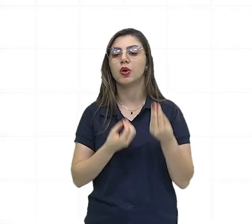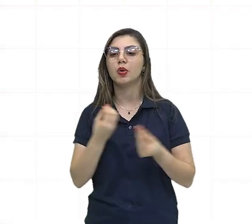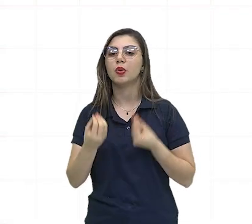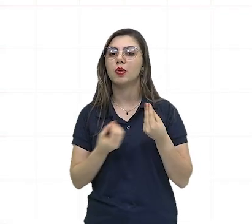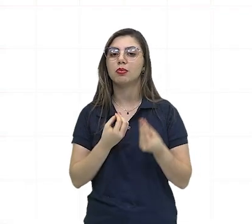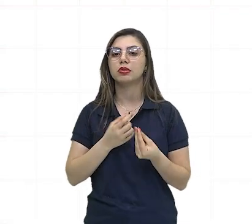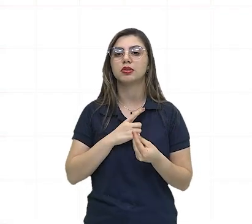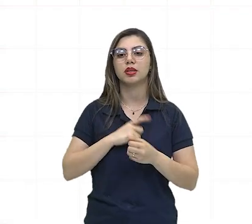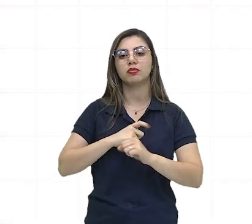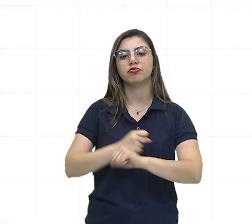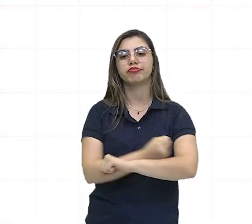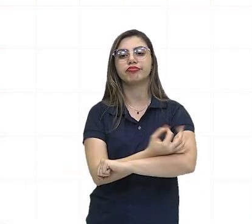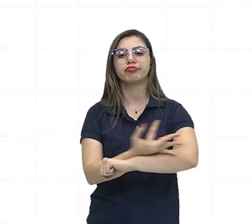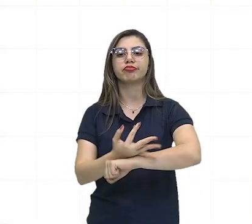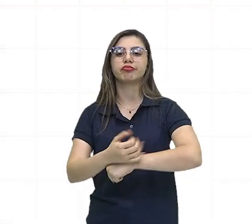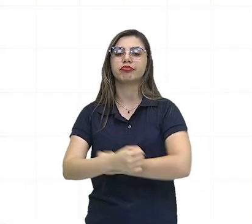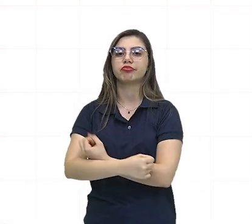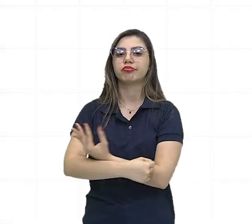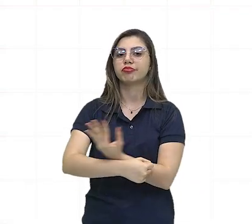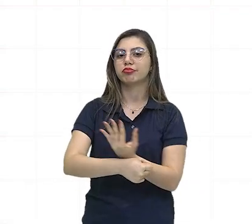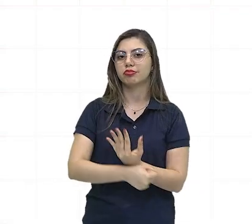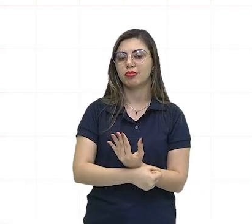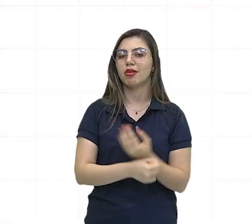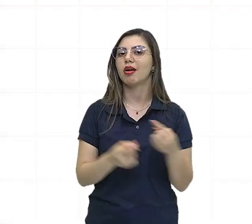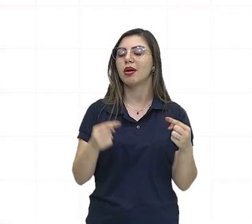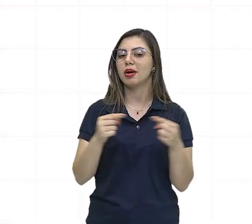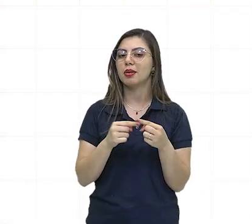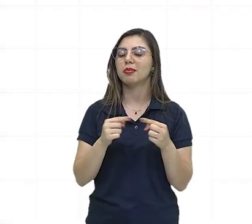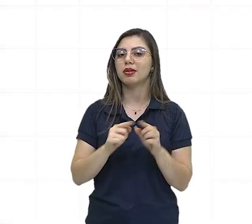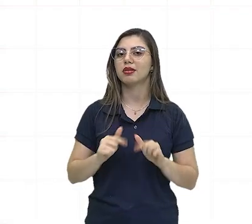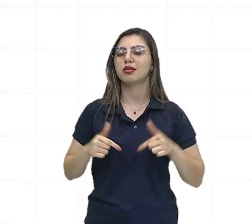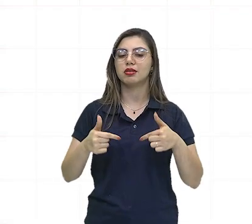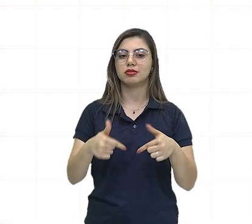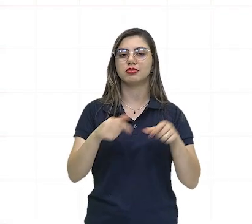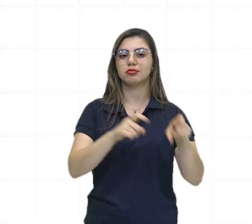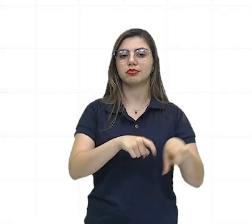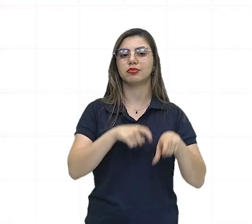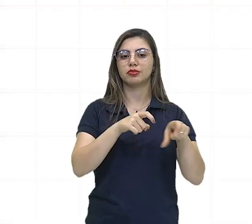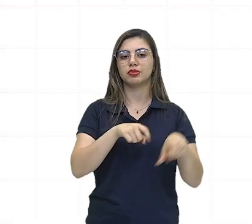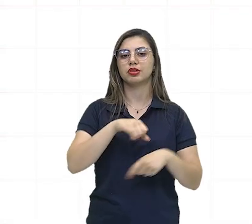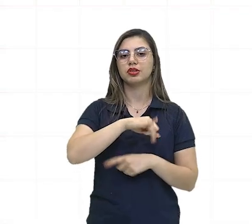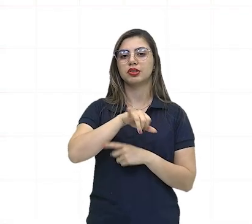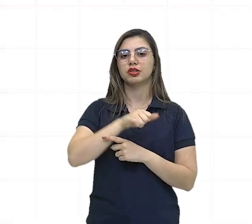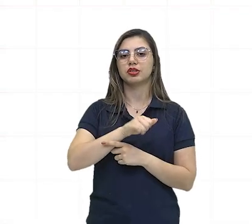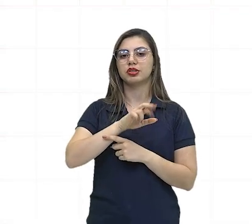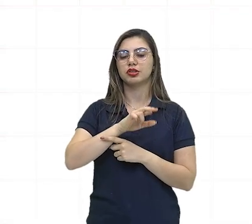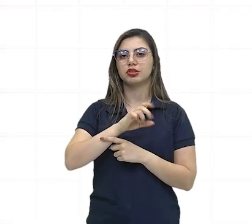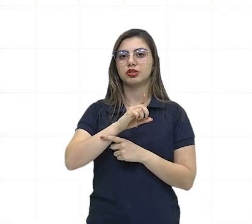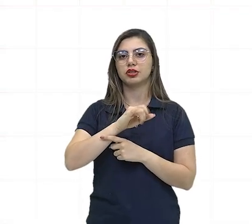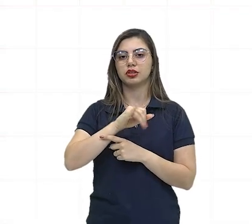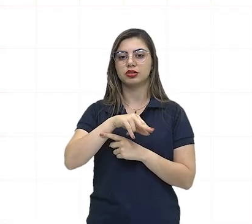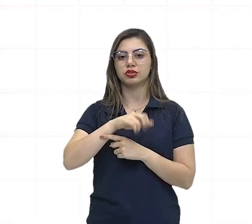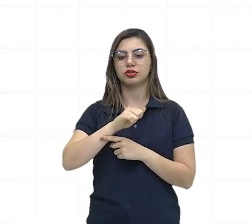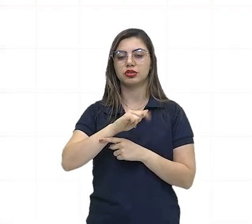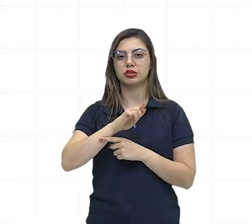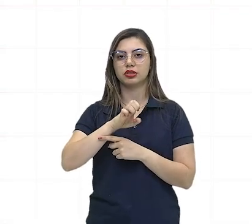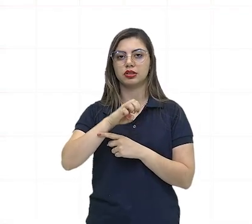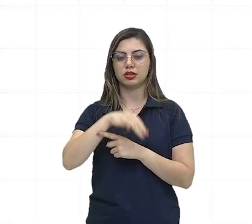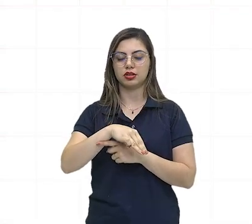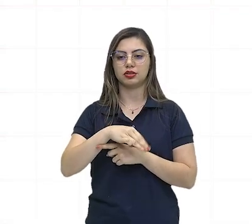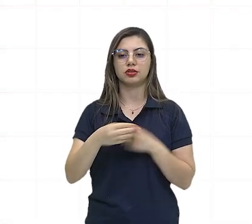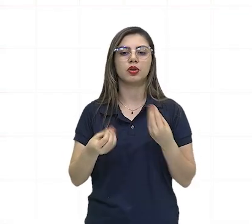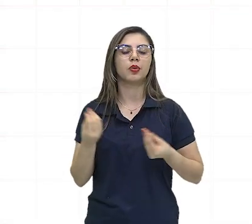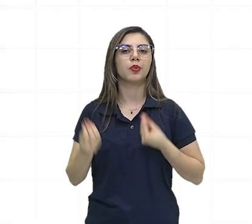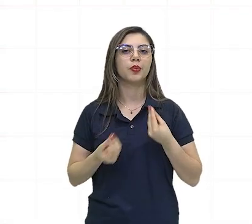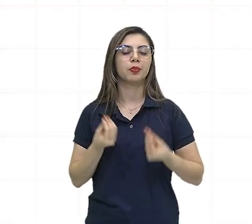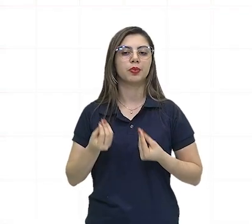de jardinagem, né, que é um tipo de atividade agrícola. Então, a agricultura de